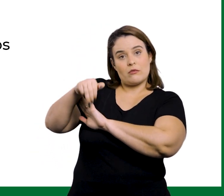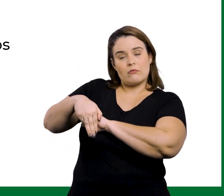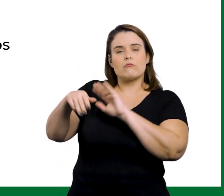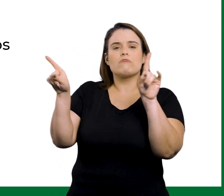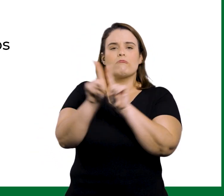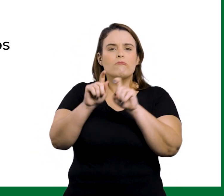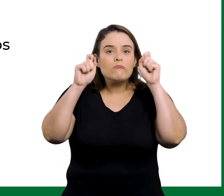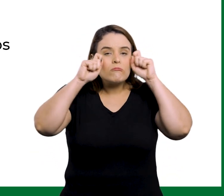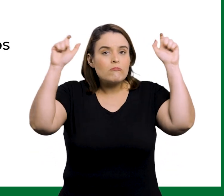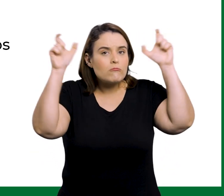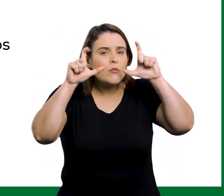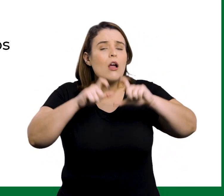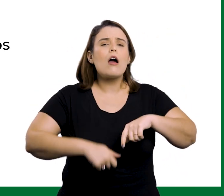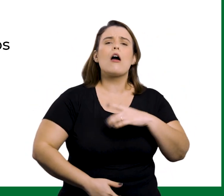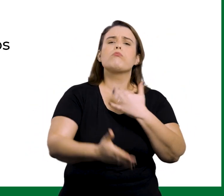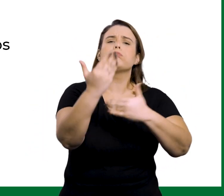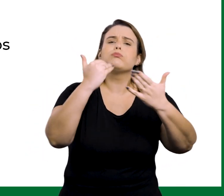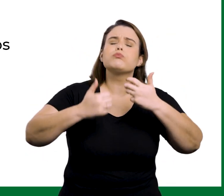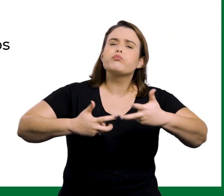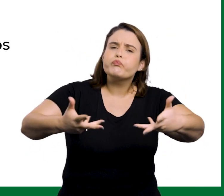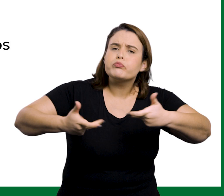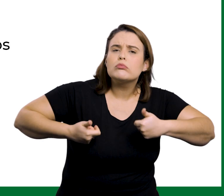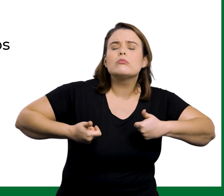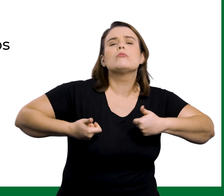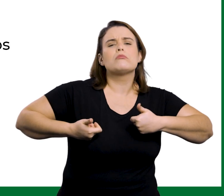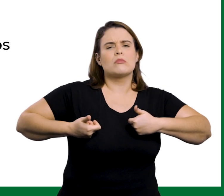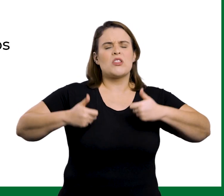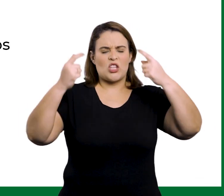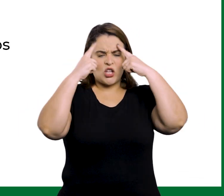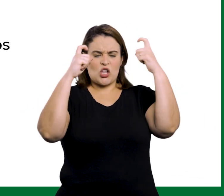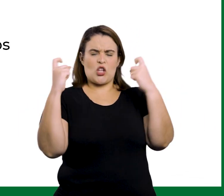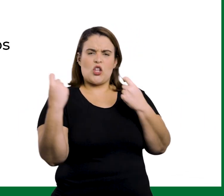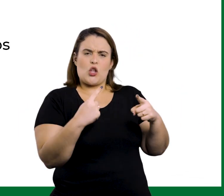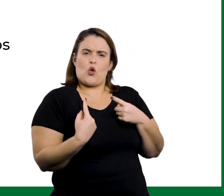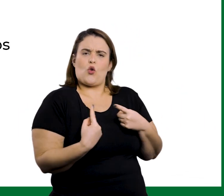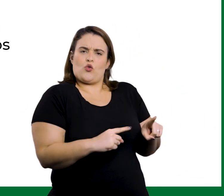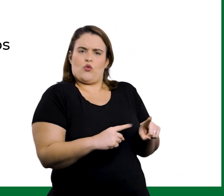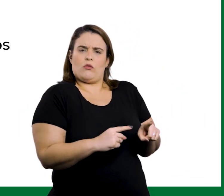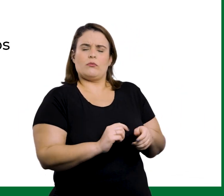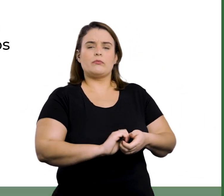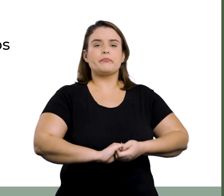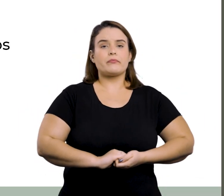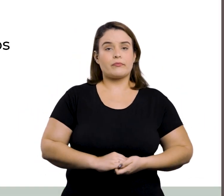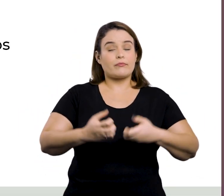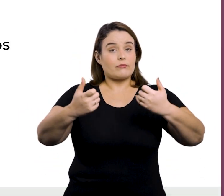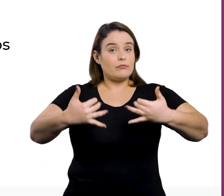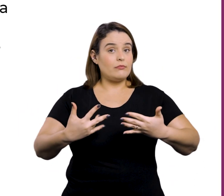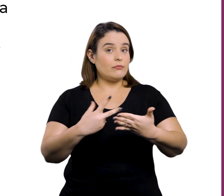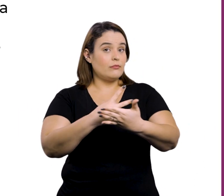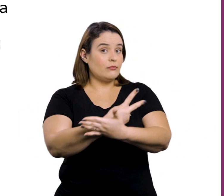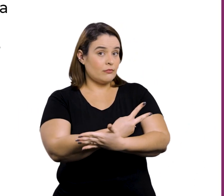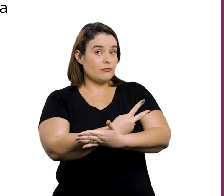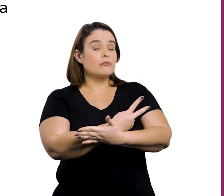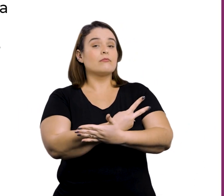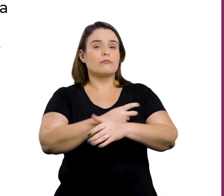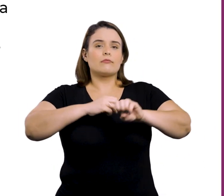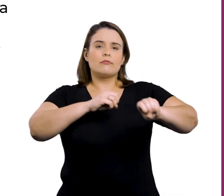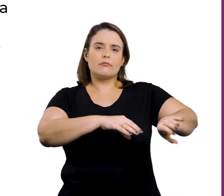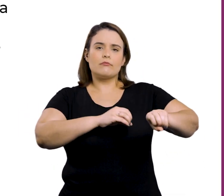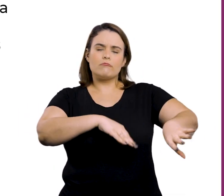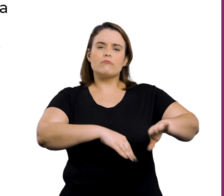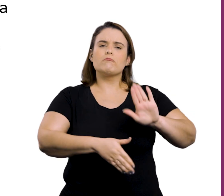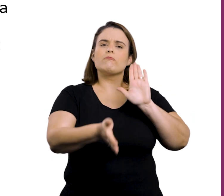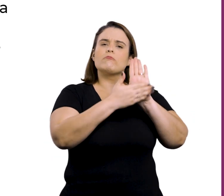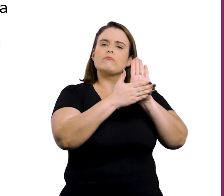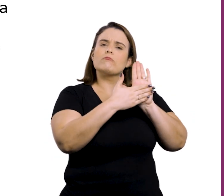SAM deste ano é um alerta e um chamamento para fazermos face à barbárie na educação. Para explicar o que